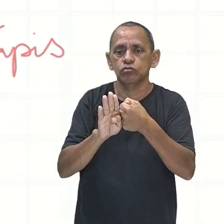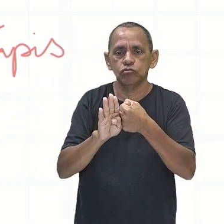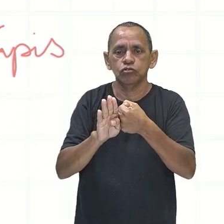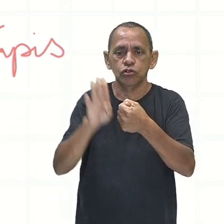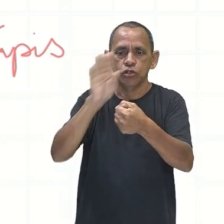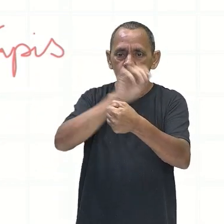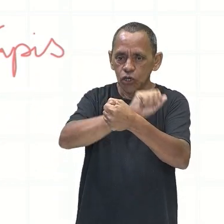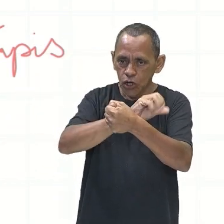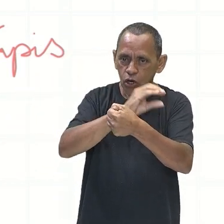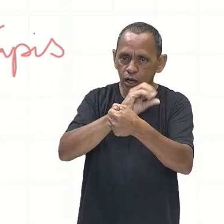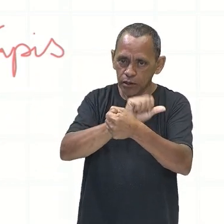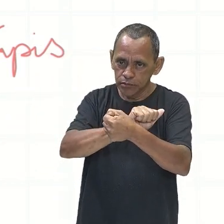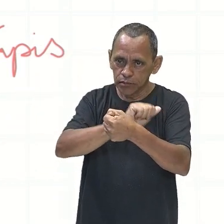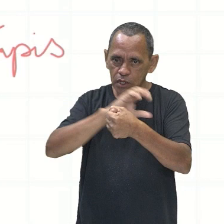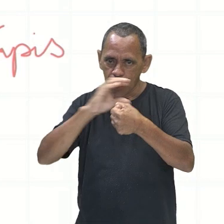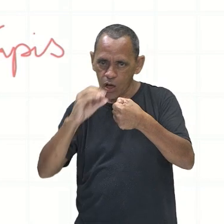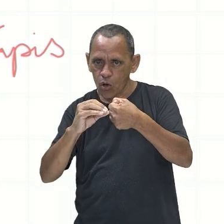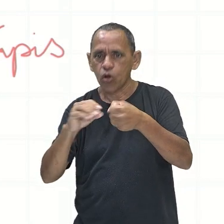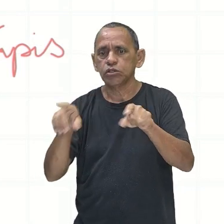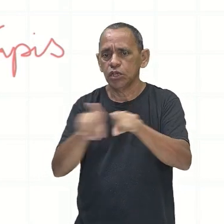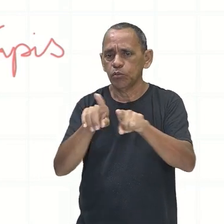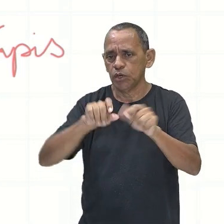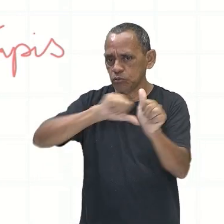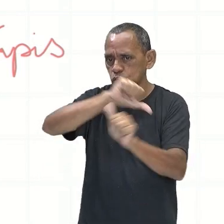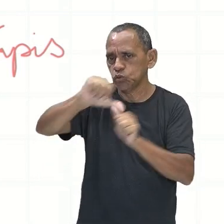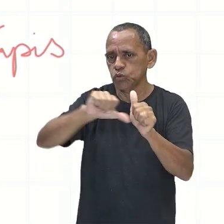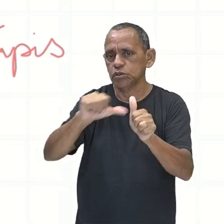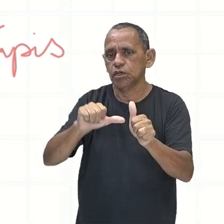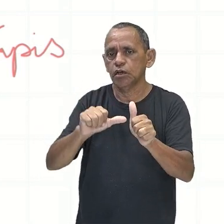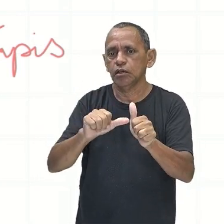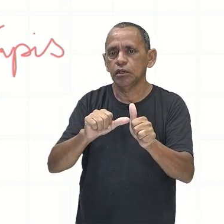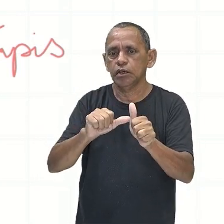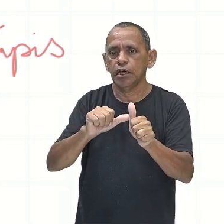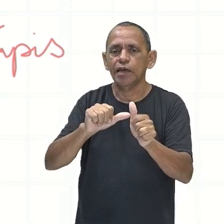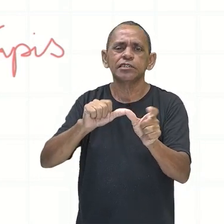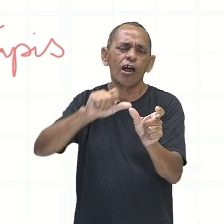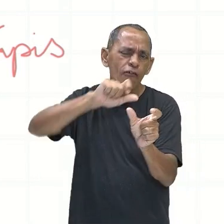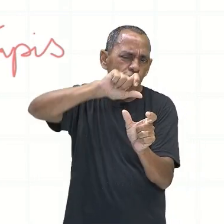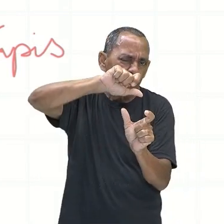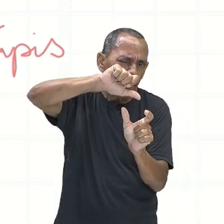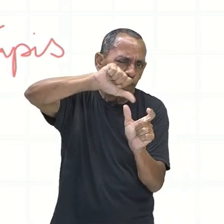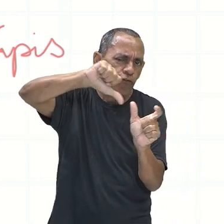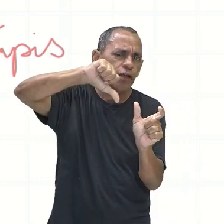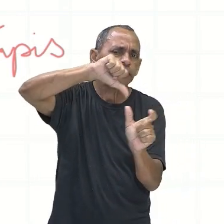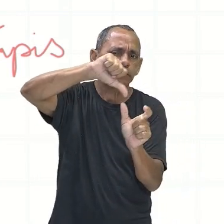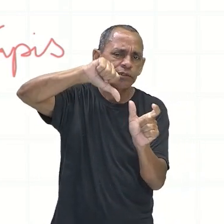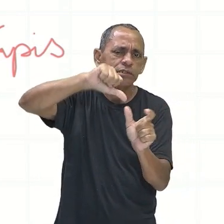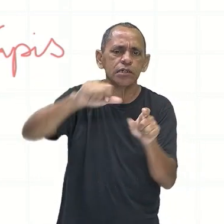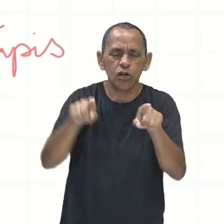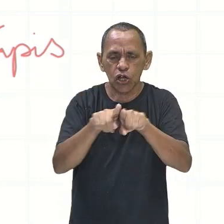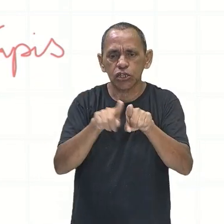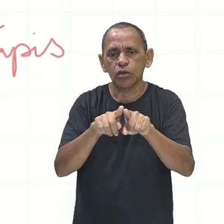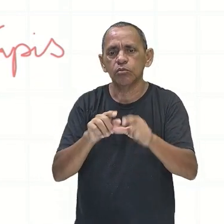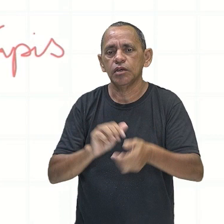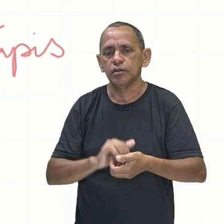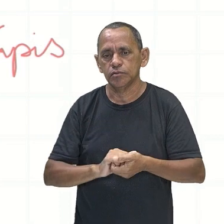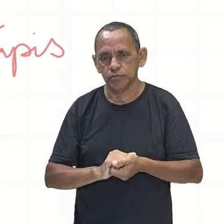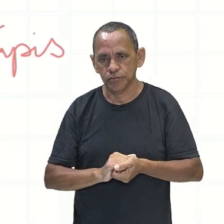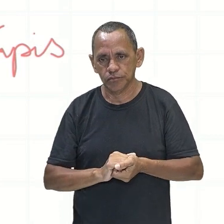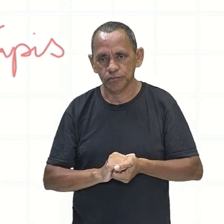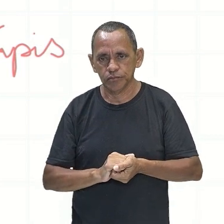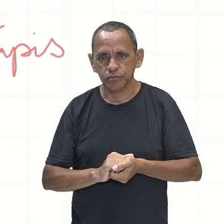vai mudar, tá bom? Então, são classes de palavras que elas estão sempre muito juntas, né? O artigo,